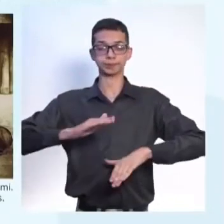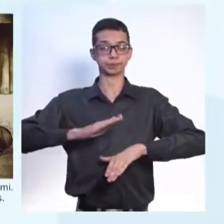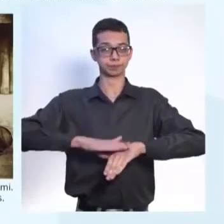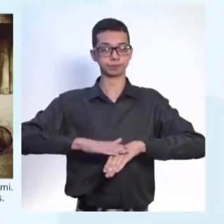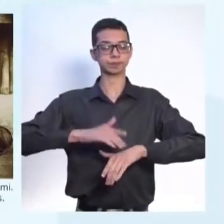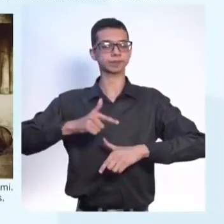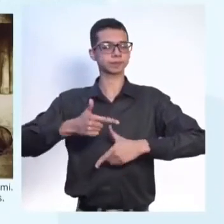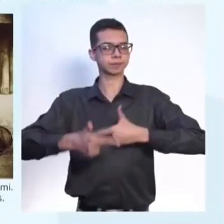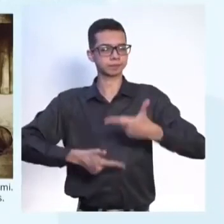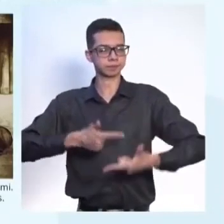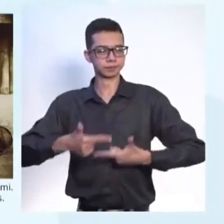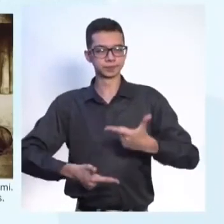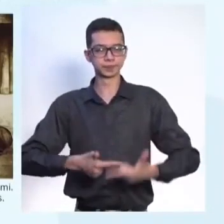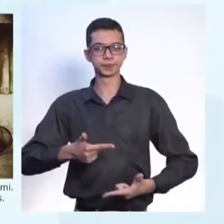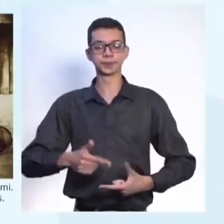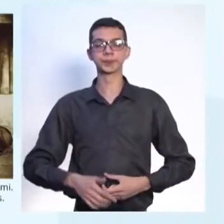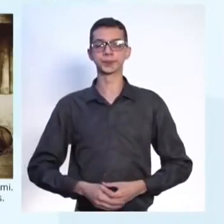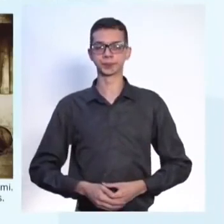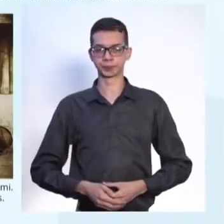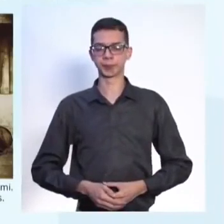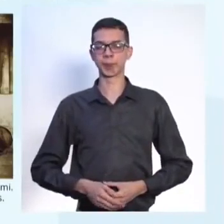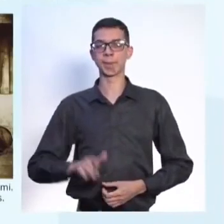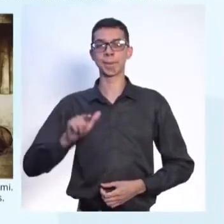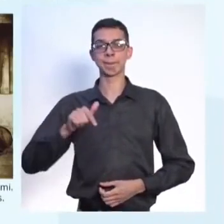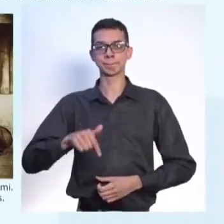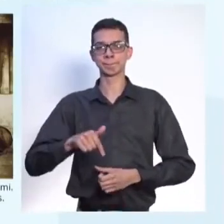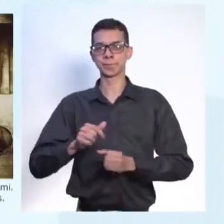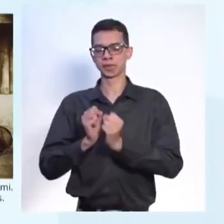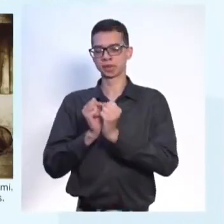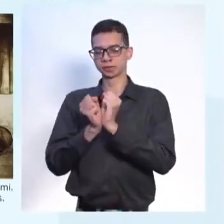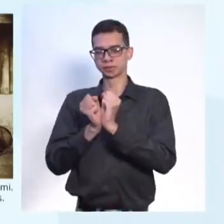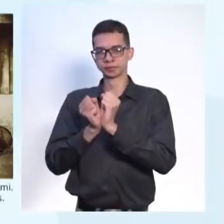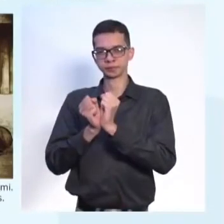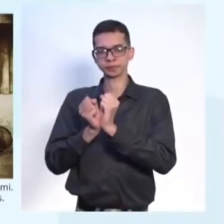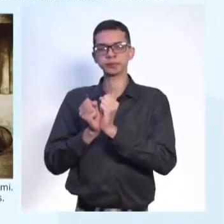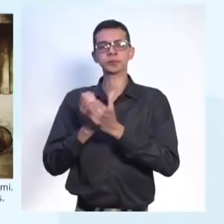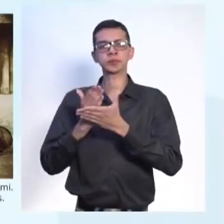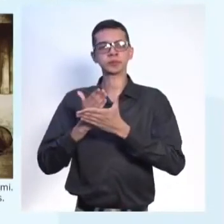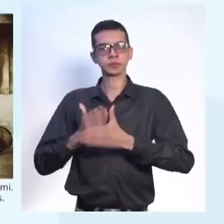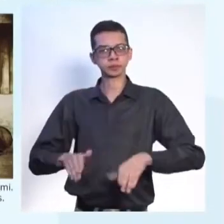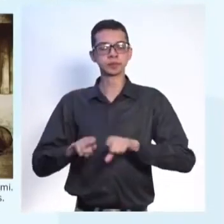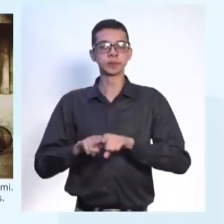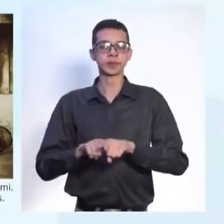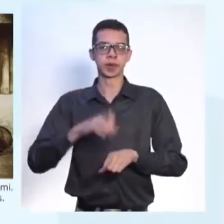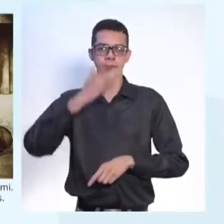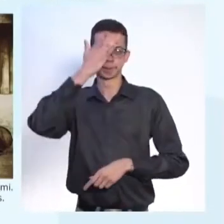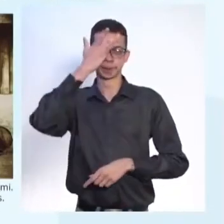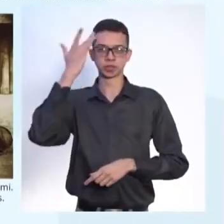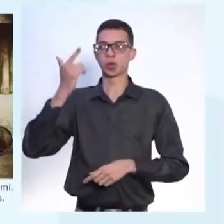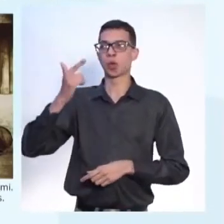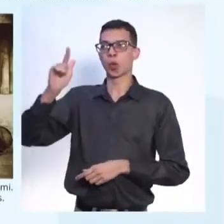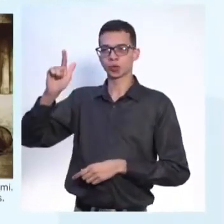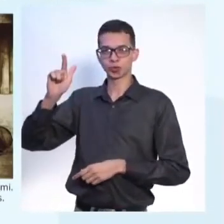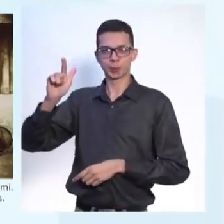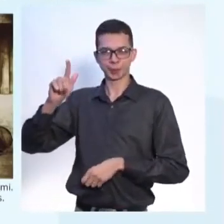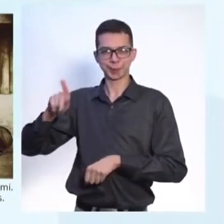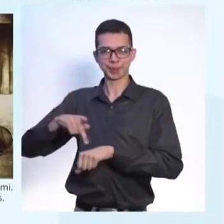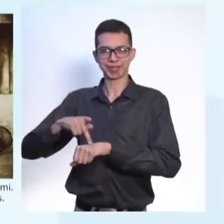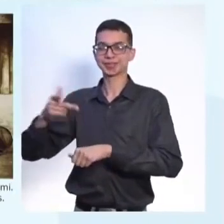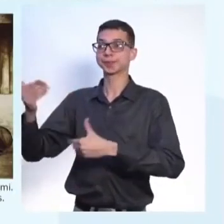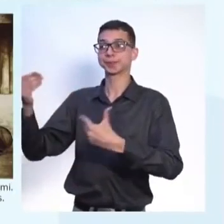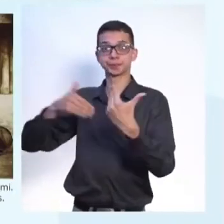principalmente após a abolição dos escravos, e os imigrantes, eles chegam ao